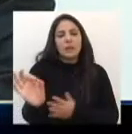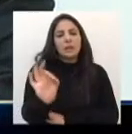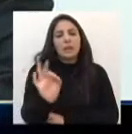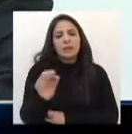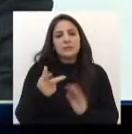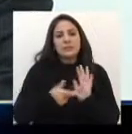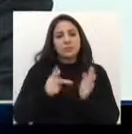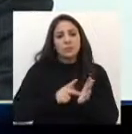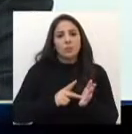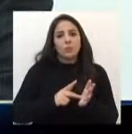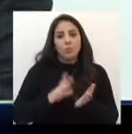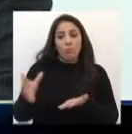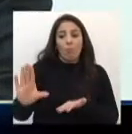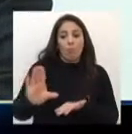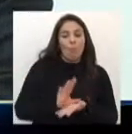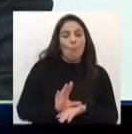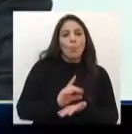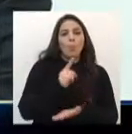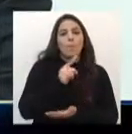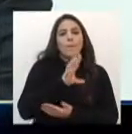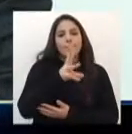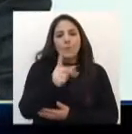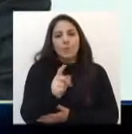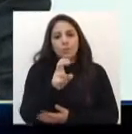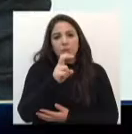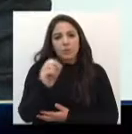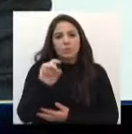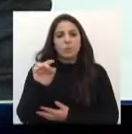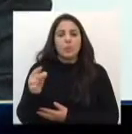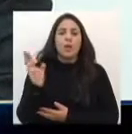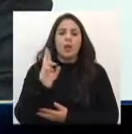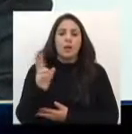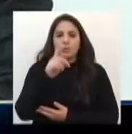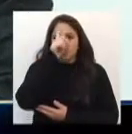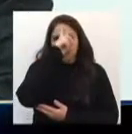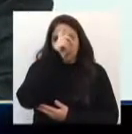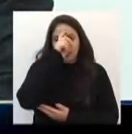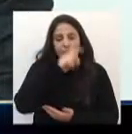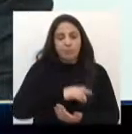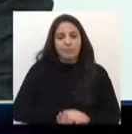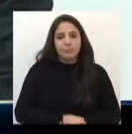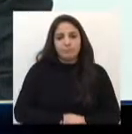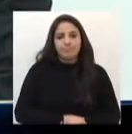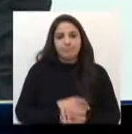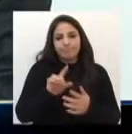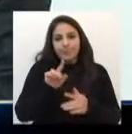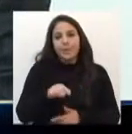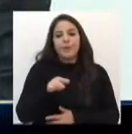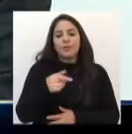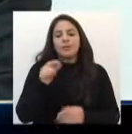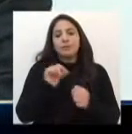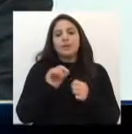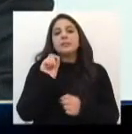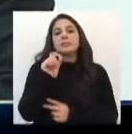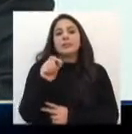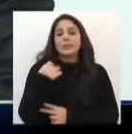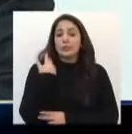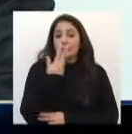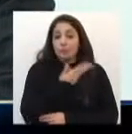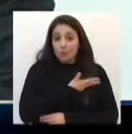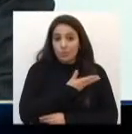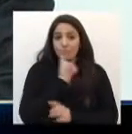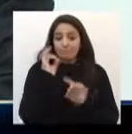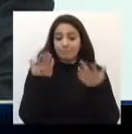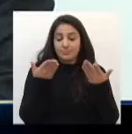não entrada de R$1.500.000 nos nossos cofres ali do hospital, né? Então isso faz com que, no nosso caso